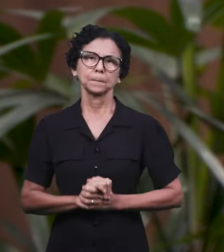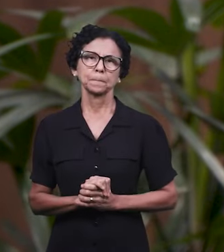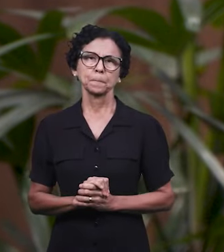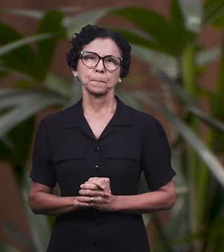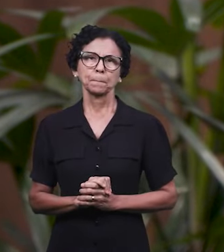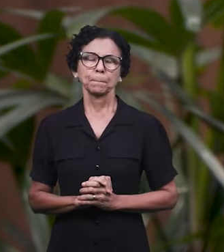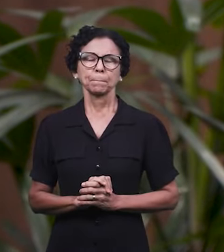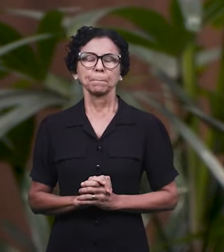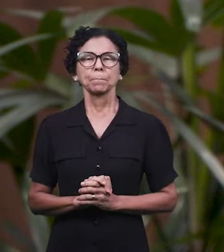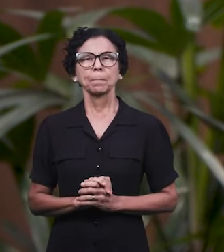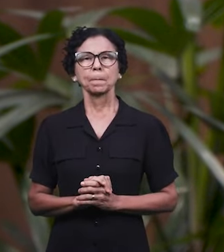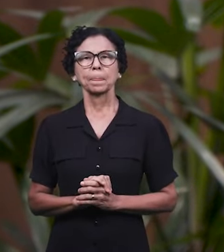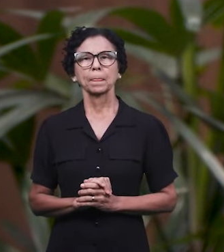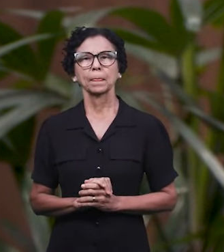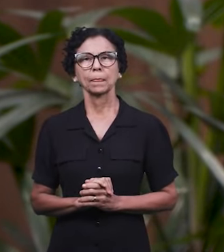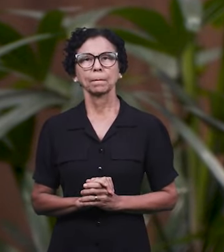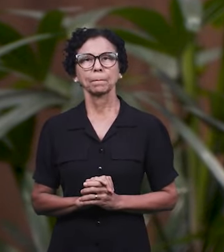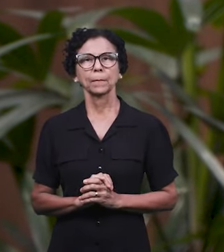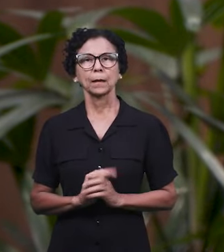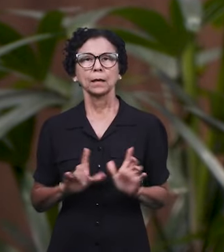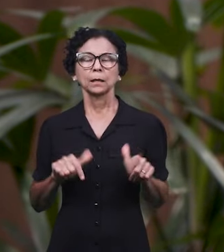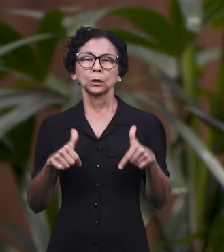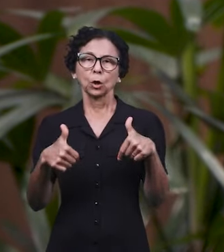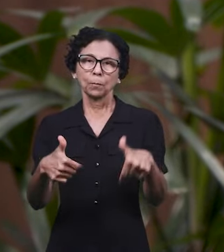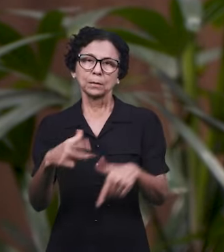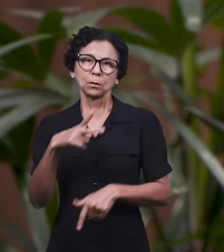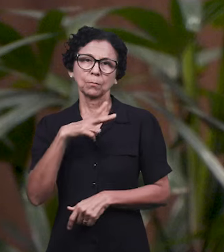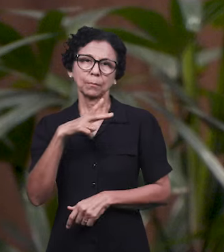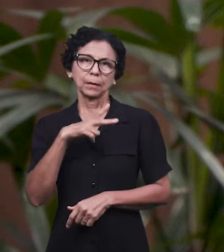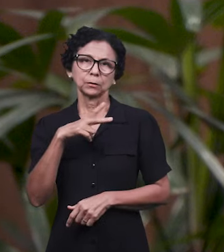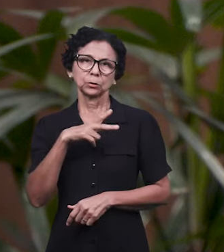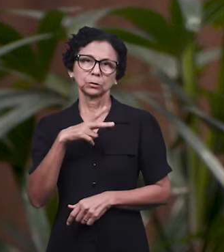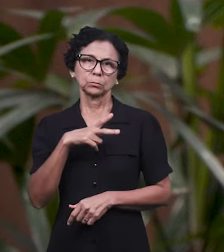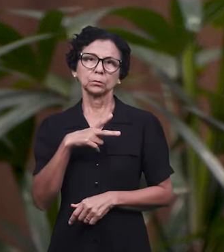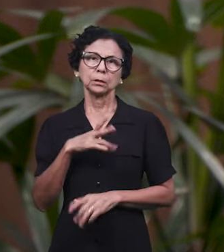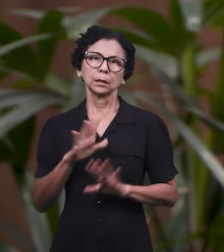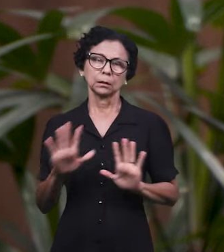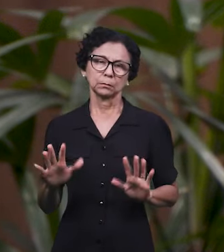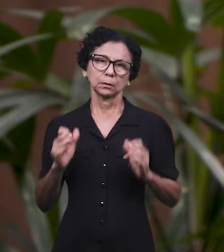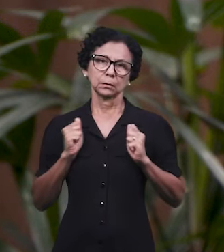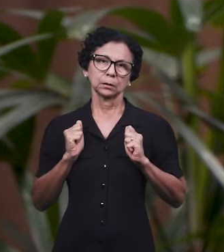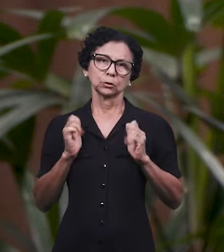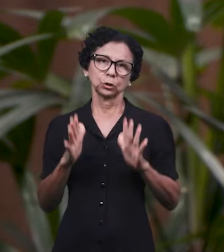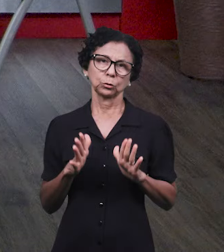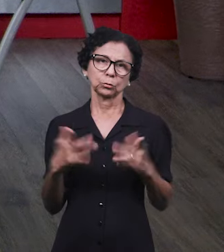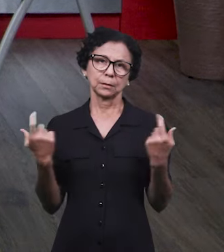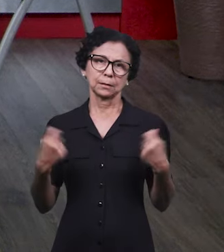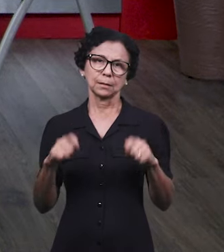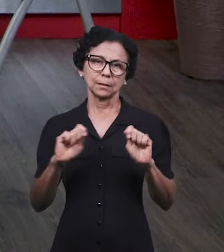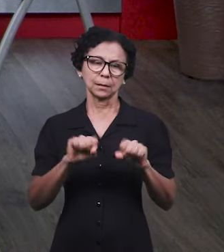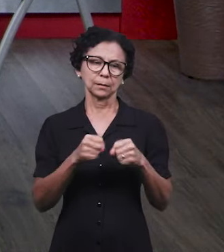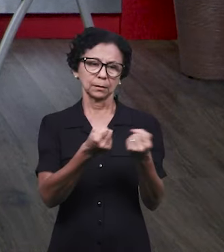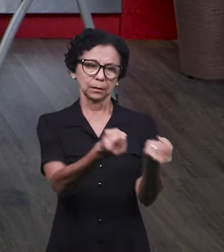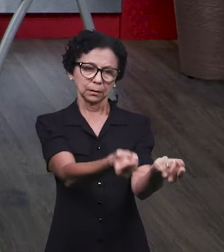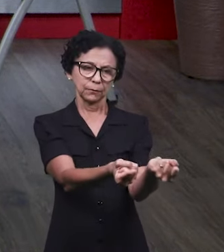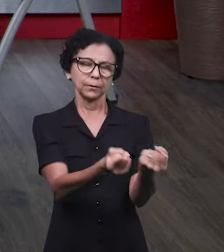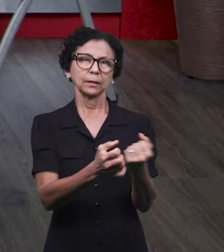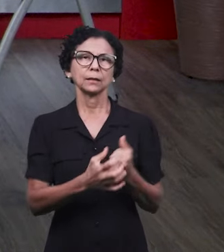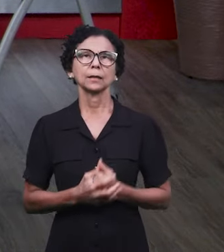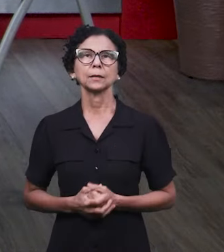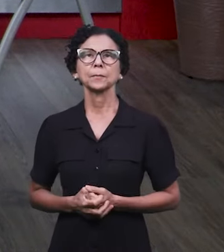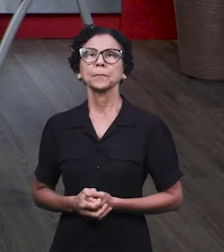penal privada Então ela mesma pode po o ofendido mesmo pode tomar as atitudes cabíveis e se defender inclusive ela tem direito também a uma